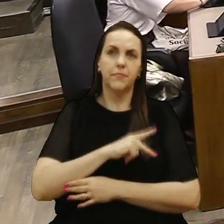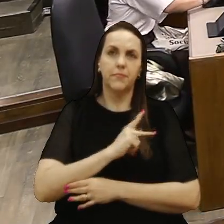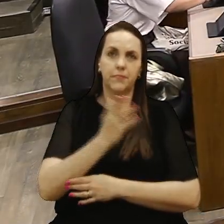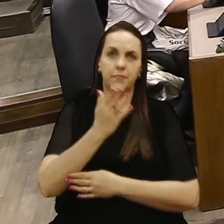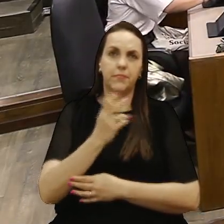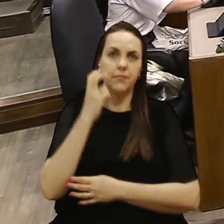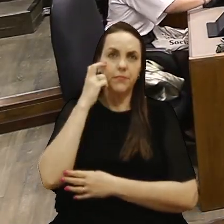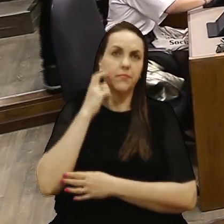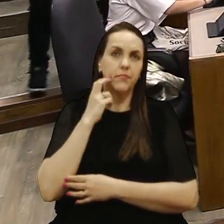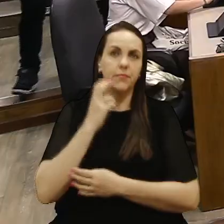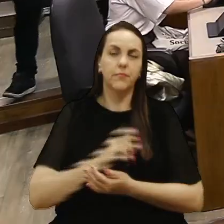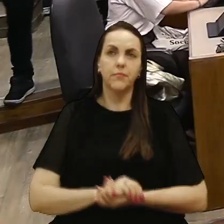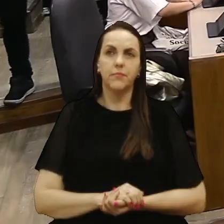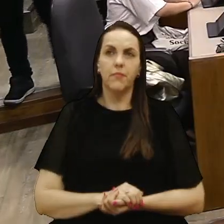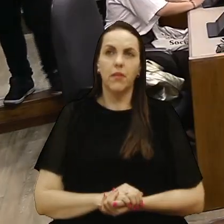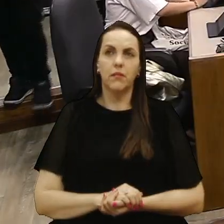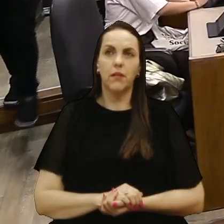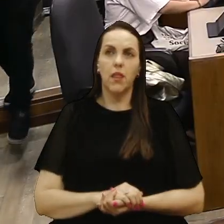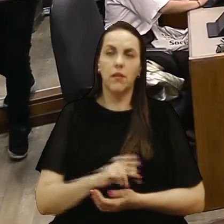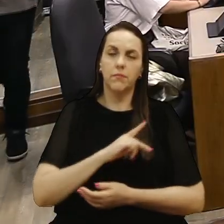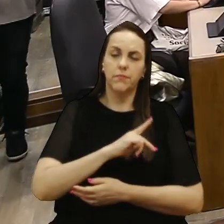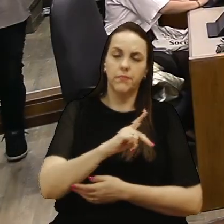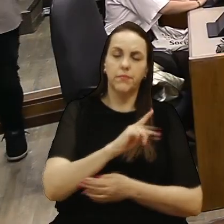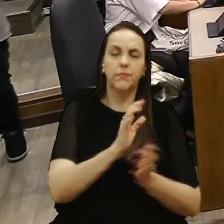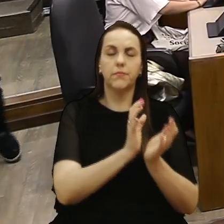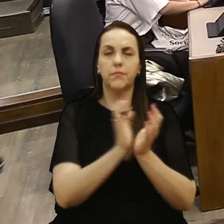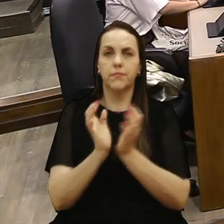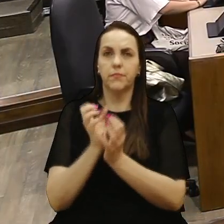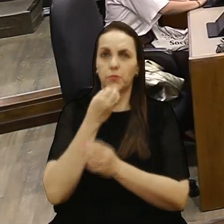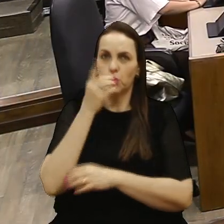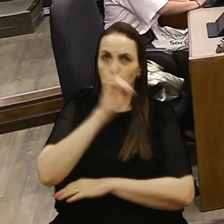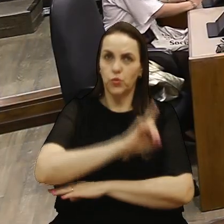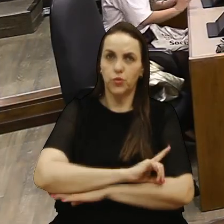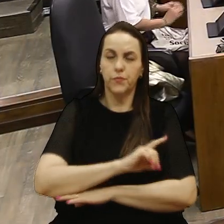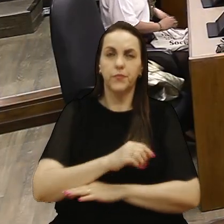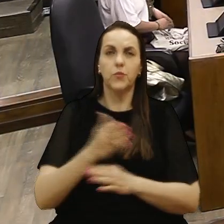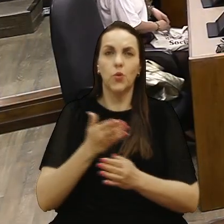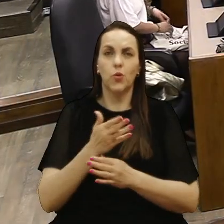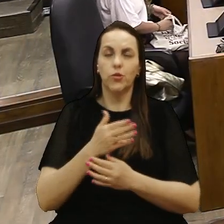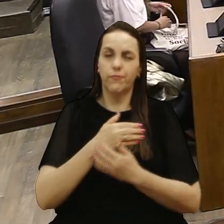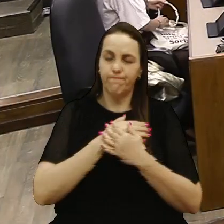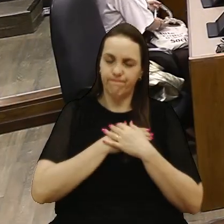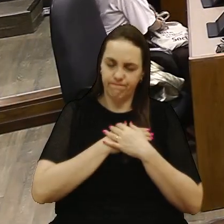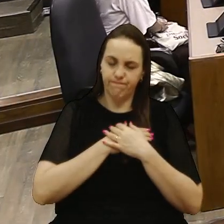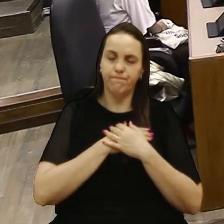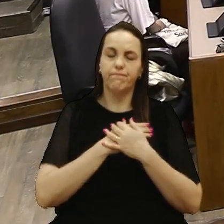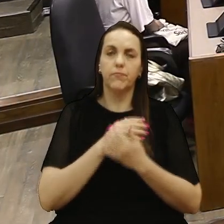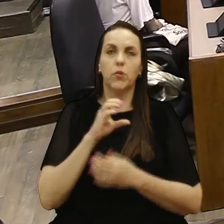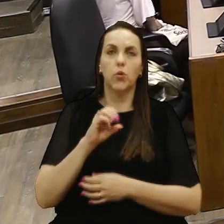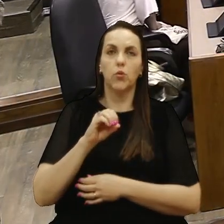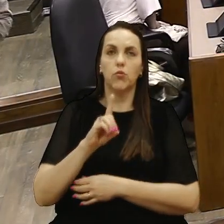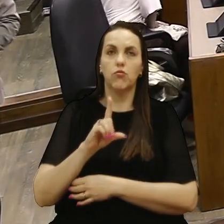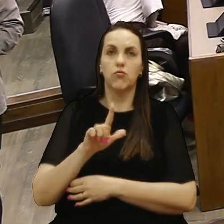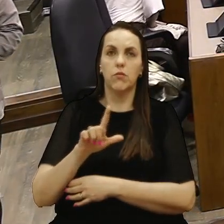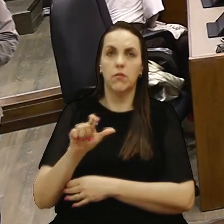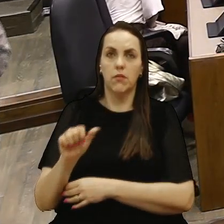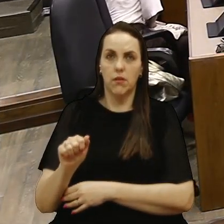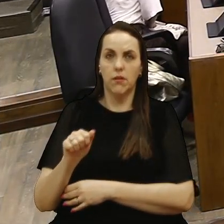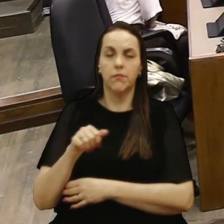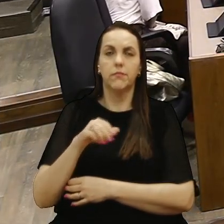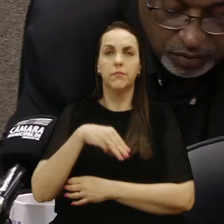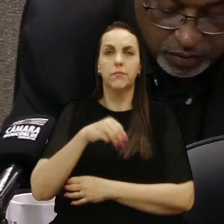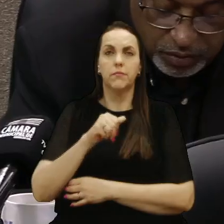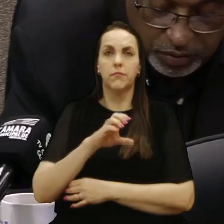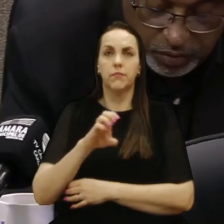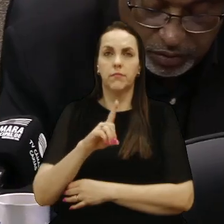vereador Daniel Santos. Presidente, colegas, bom dia. Hoje, meu voto de pesar vai para a senhora Odila Melo de Macedo, que veio a falecer